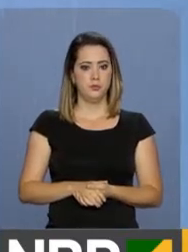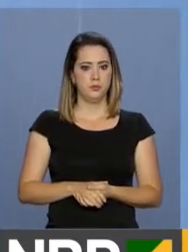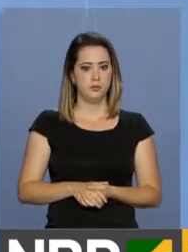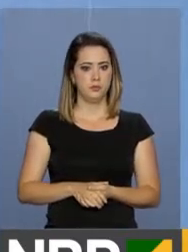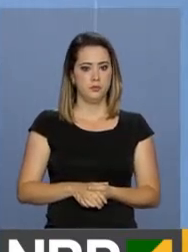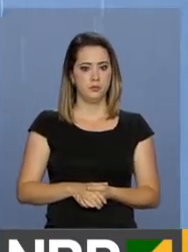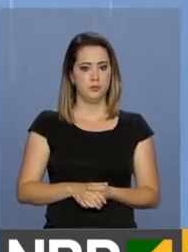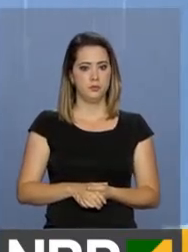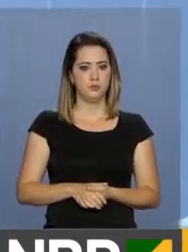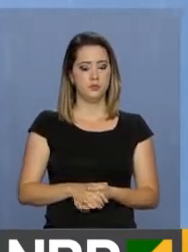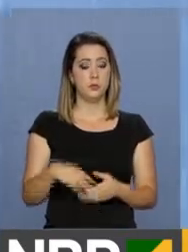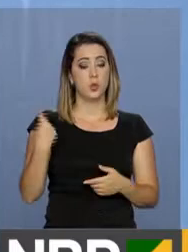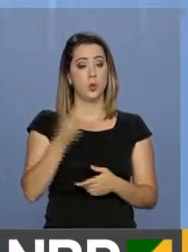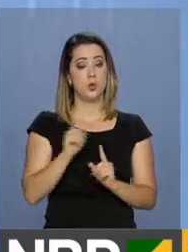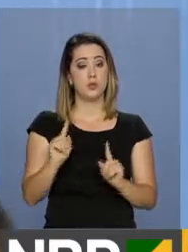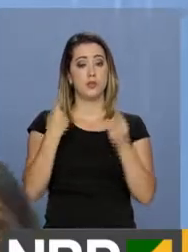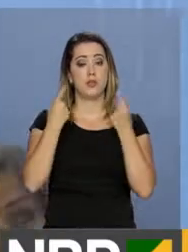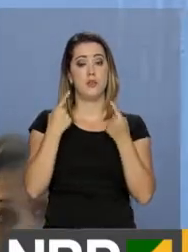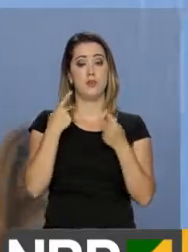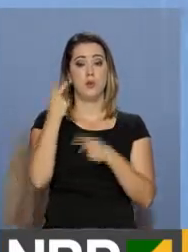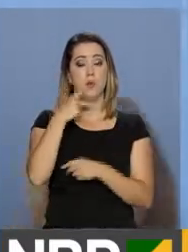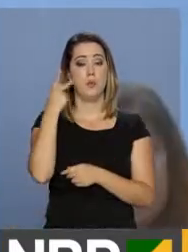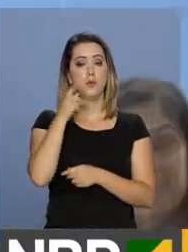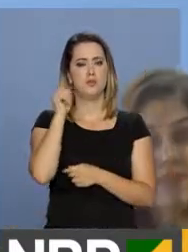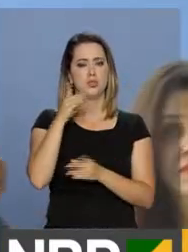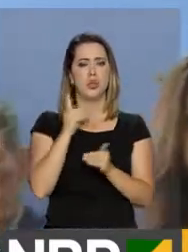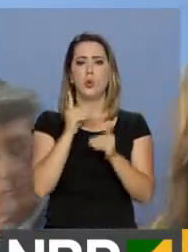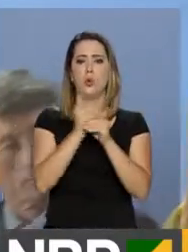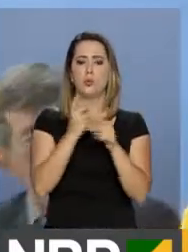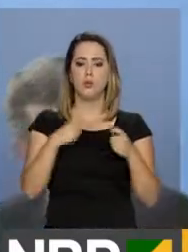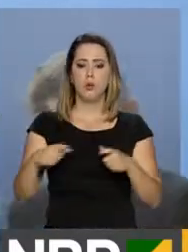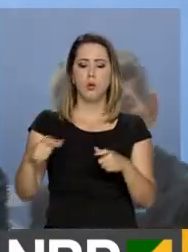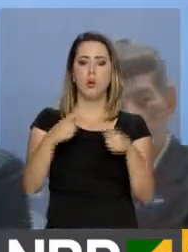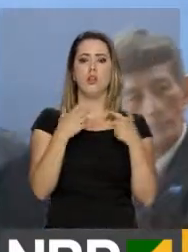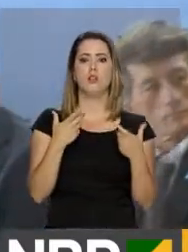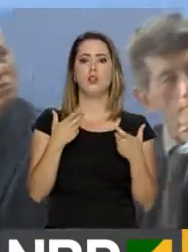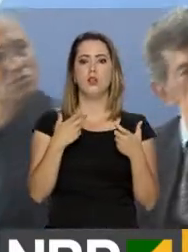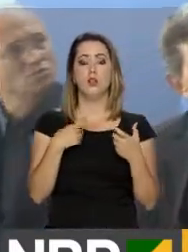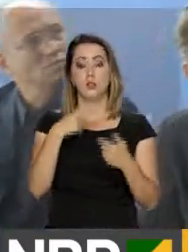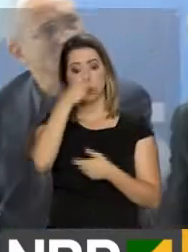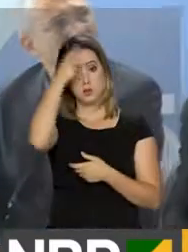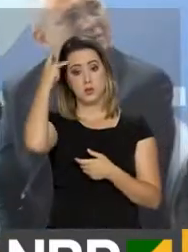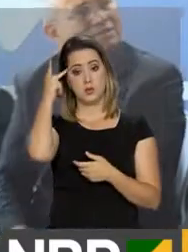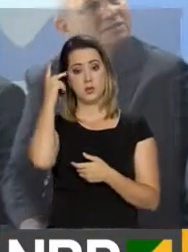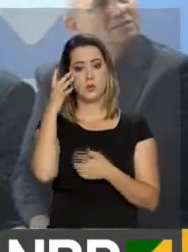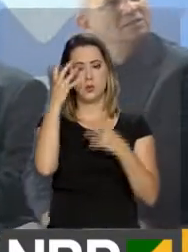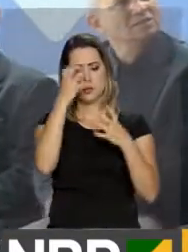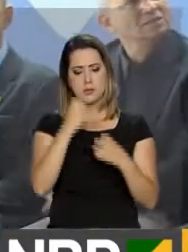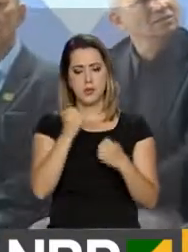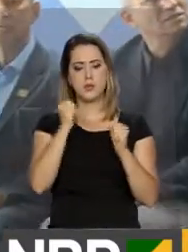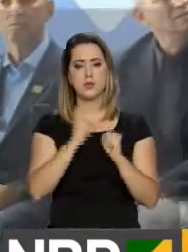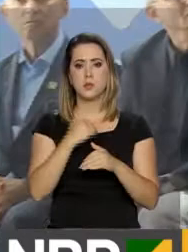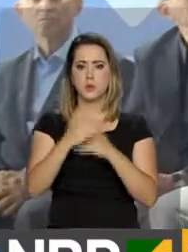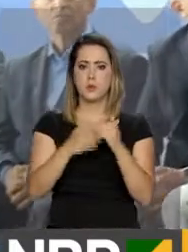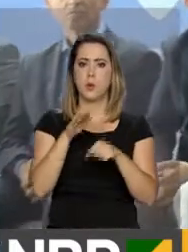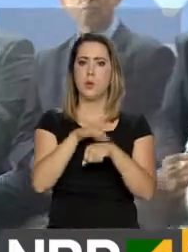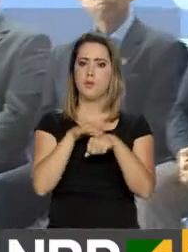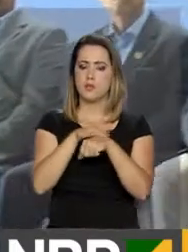E acho que o nosso desafio na política é encontrar um ambiente onde as pessoas sérias consigam